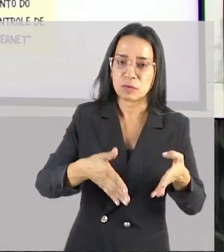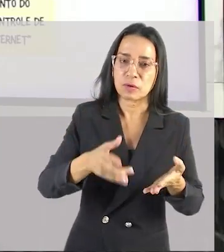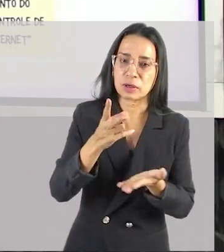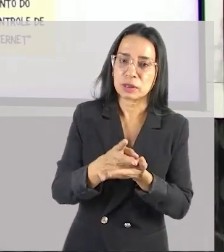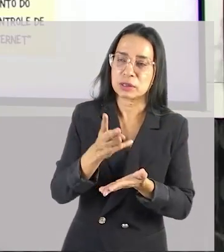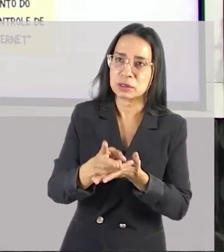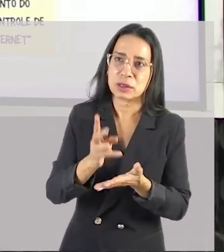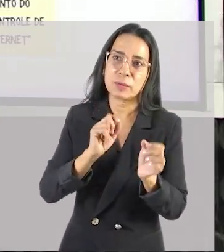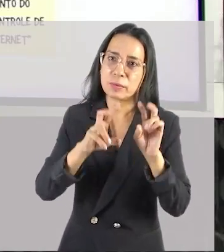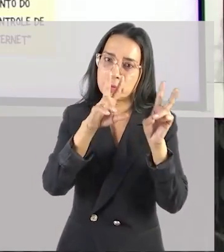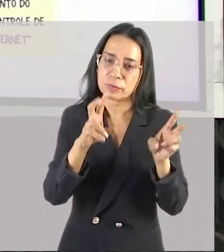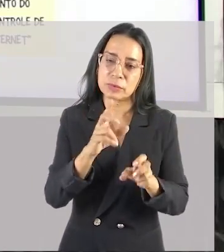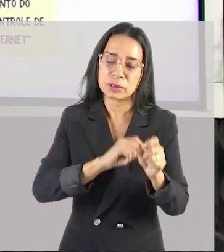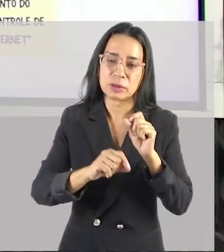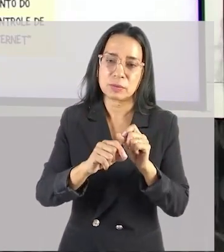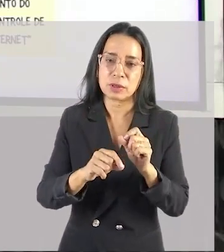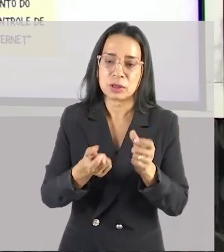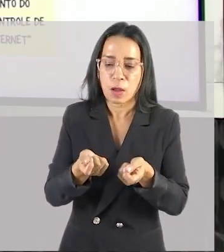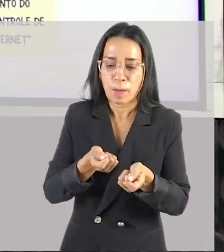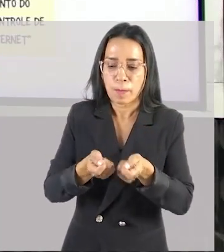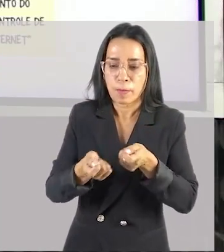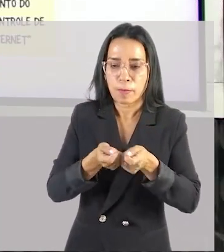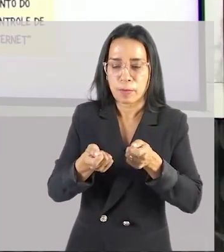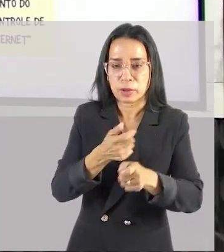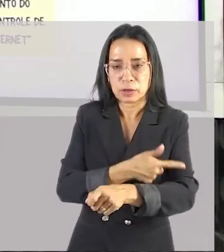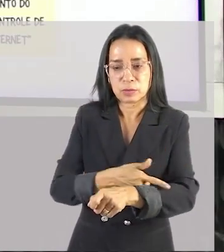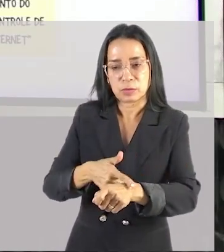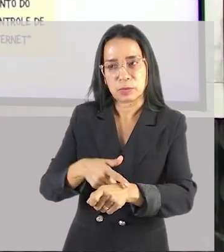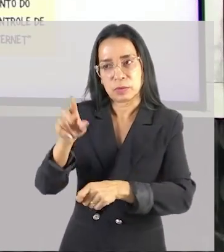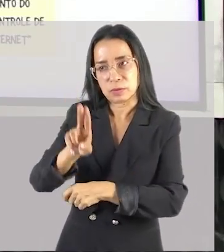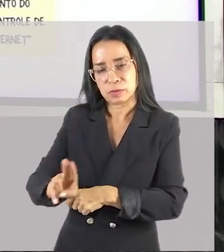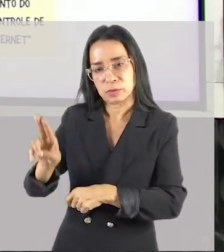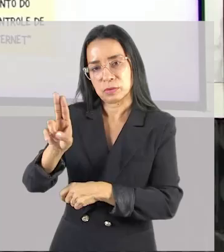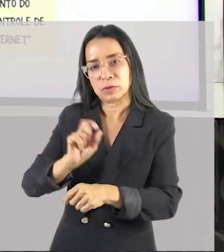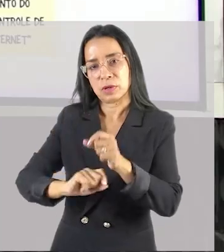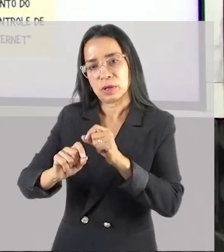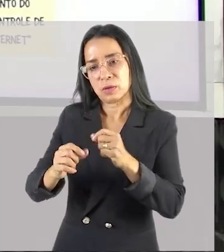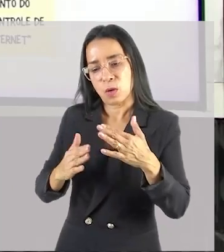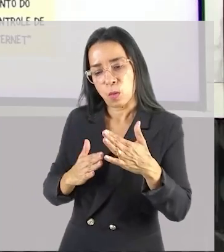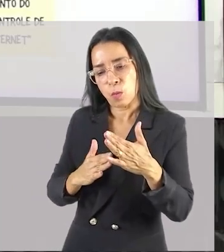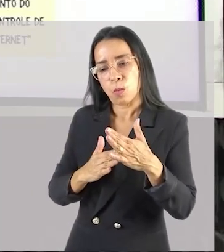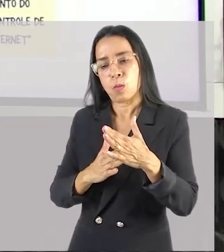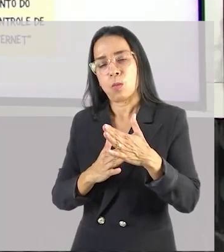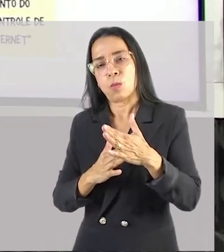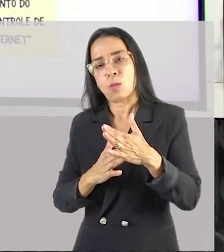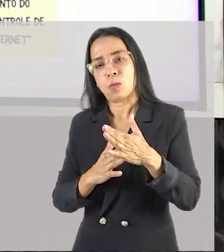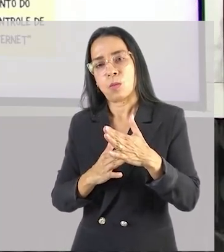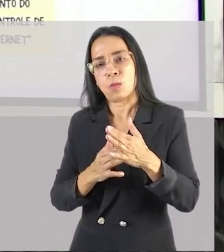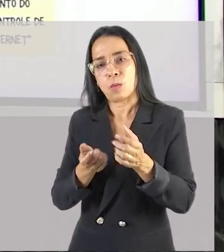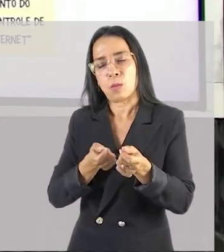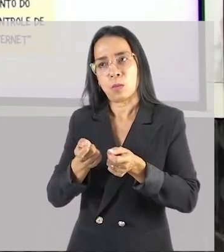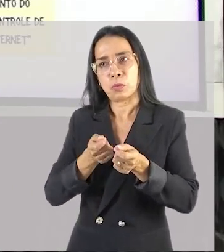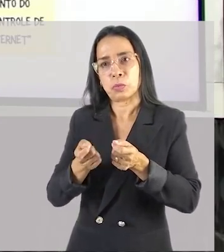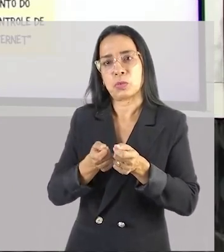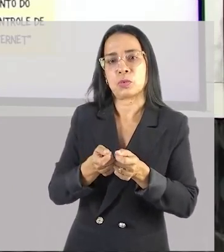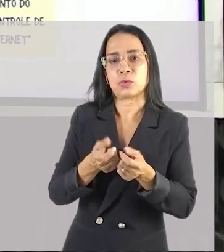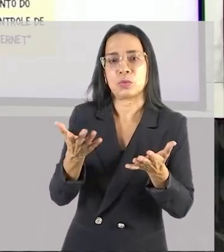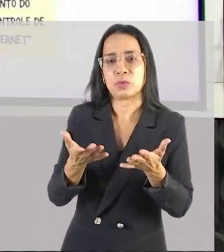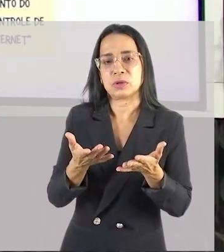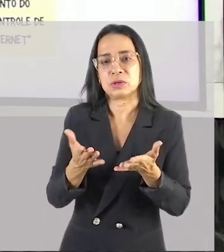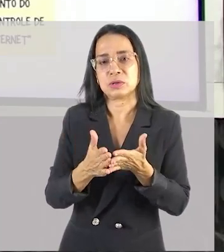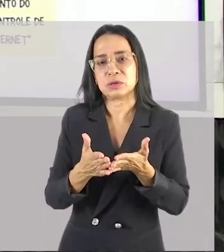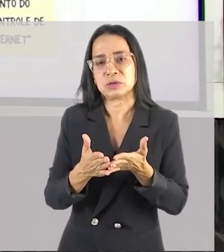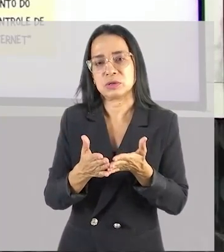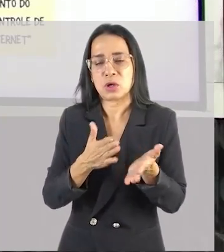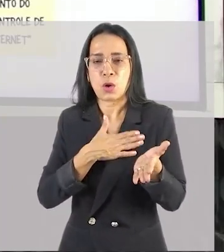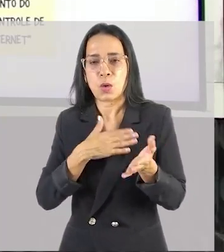apenas para doramas. Então, isso é manipulação do comportamento do usuário pelo controle de dados. Eu coloco os meus dados, eu pesquiso sobre